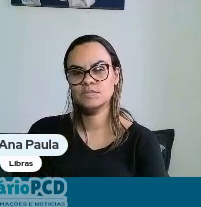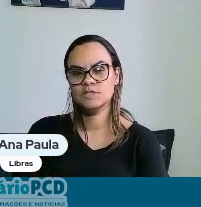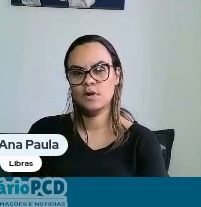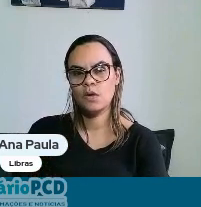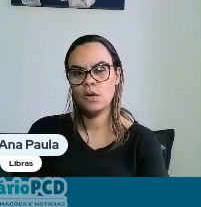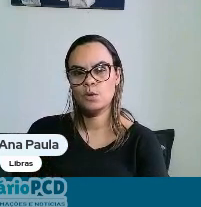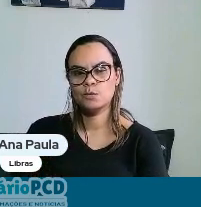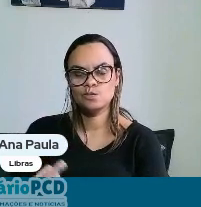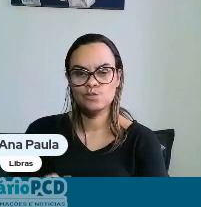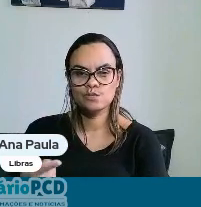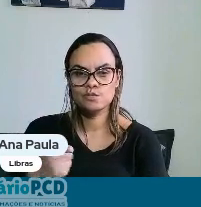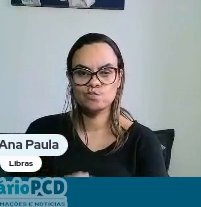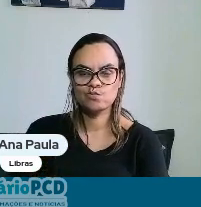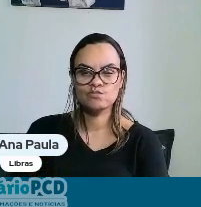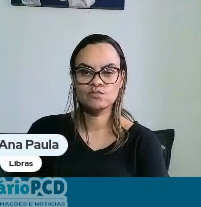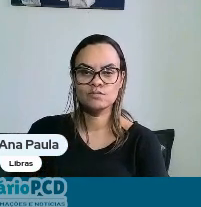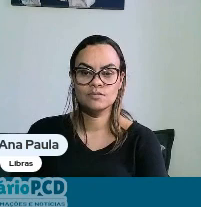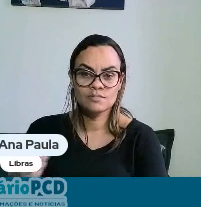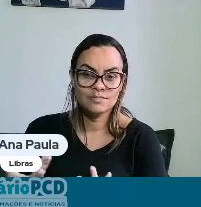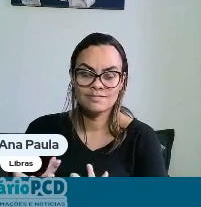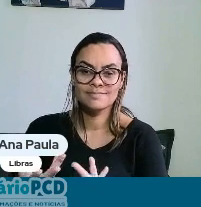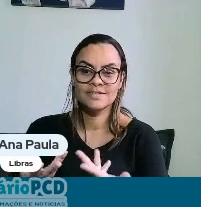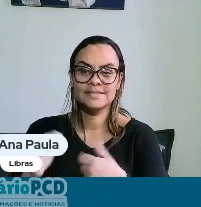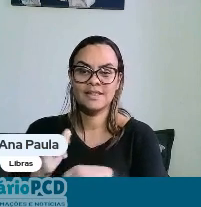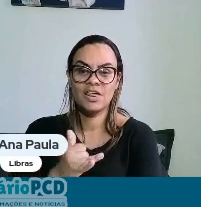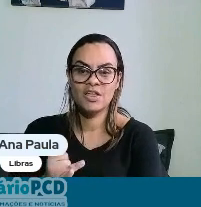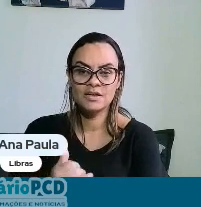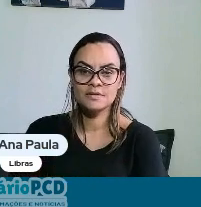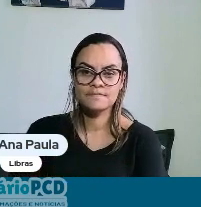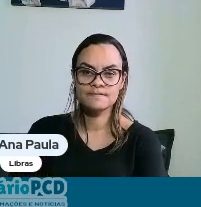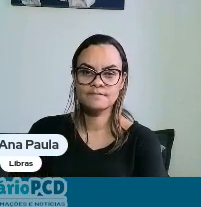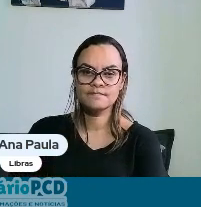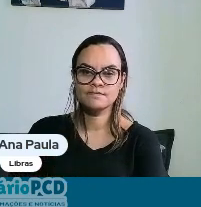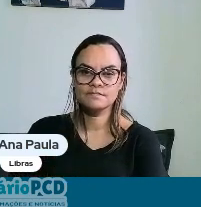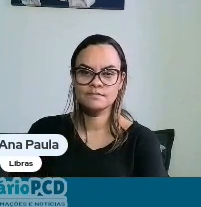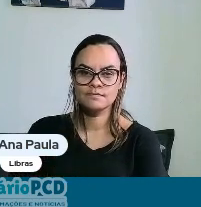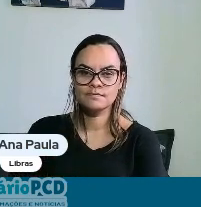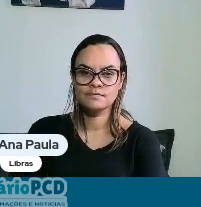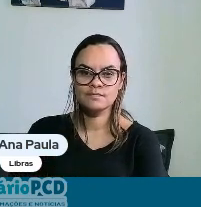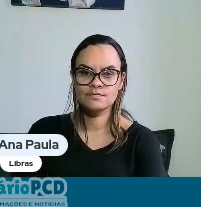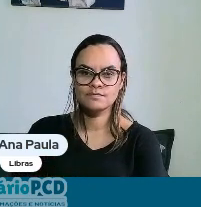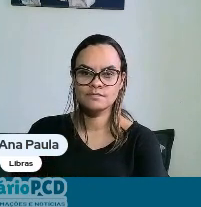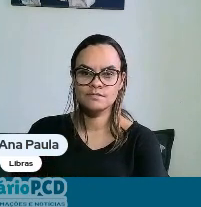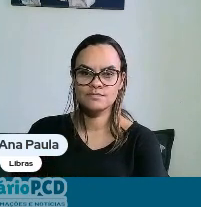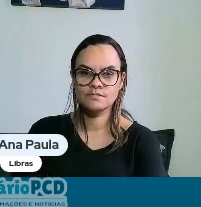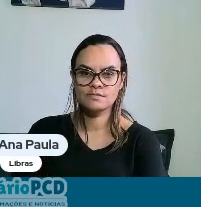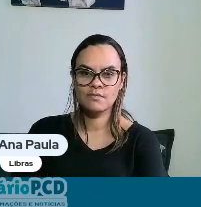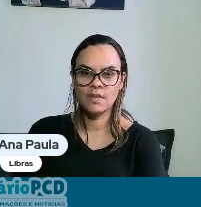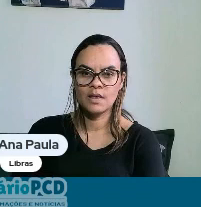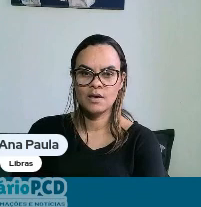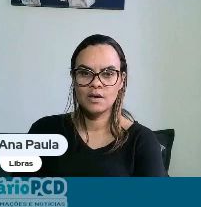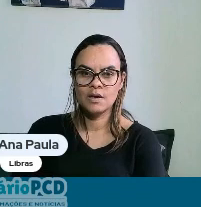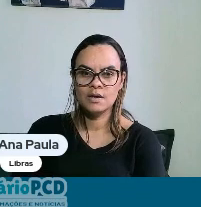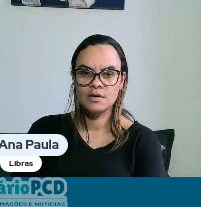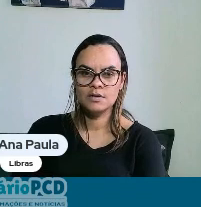porque nós não temos insumos, não trabalhamos com insumos. Quer dizer, então nós vamos ter,